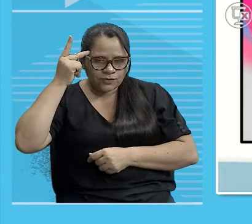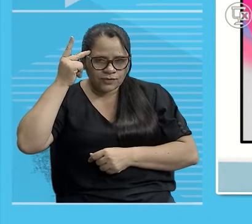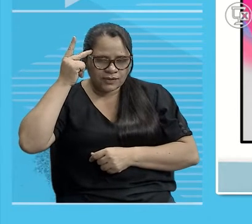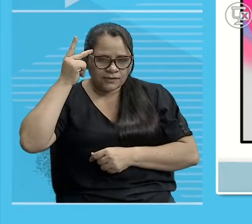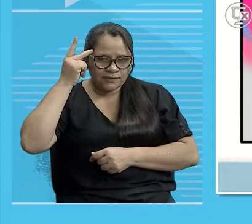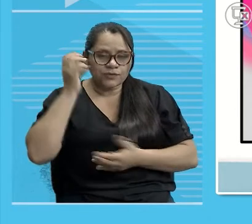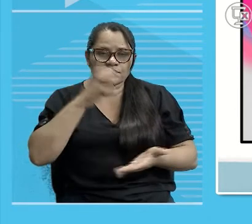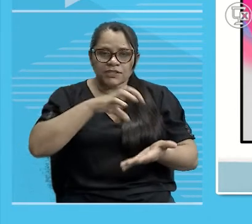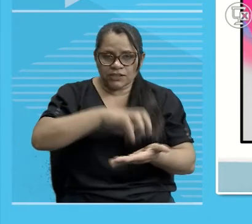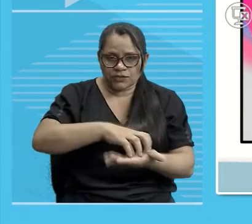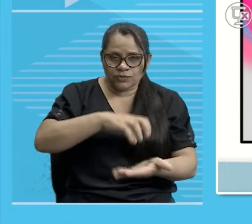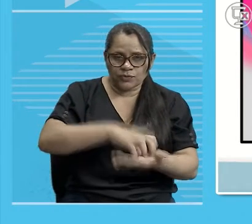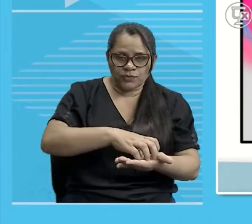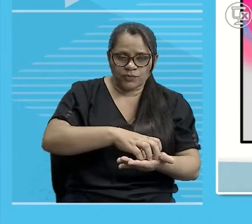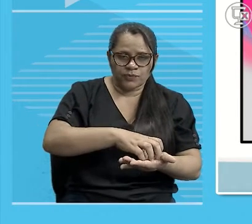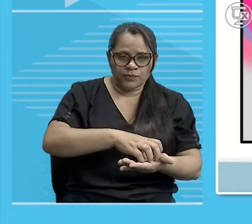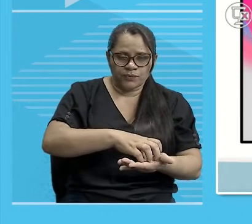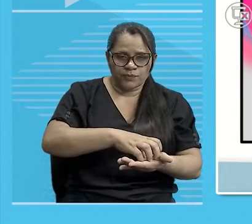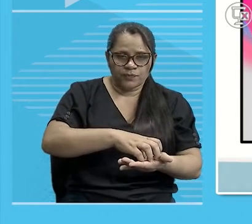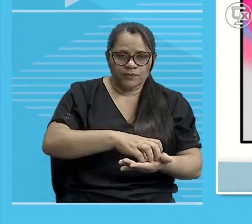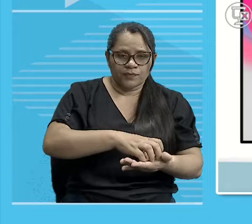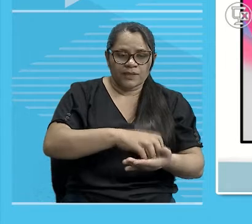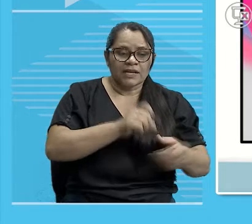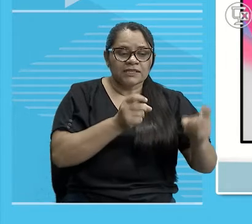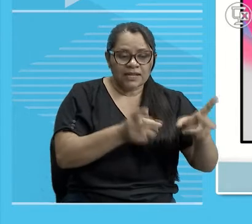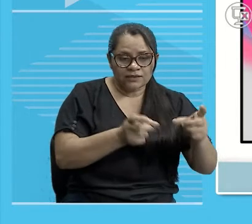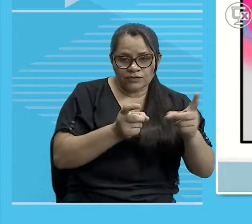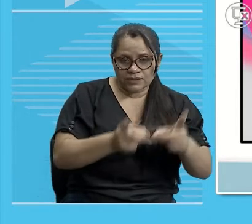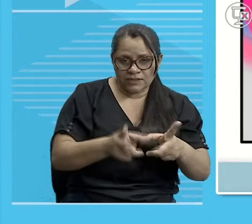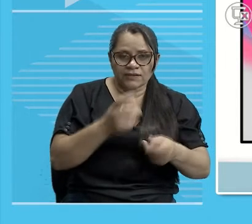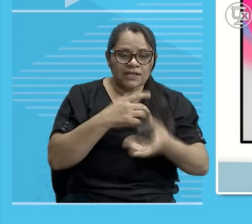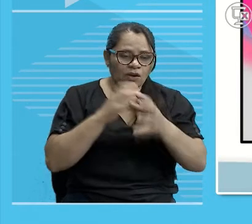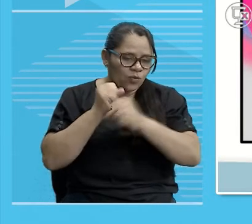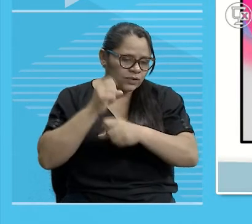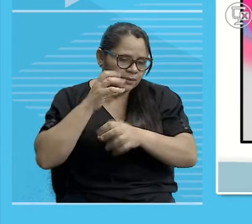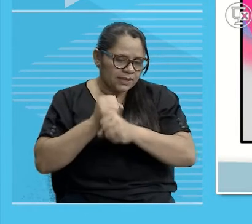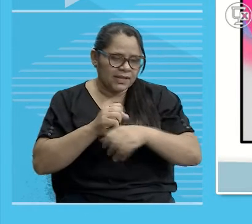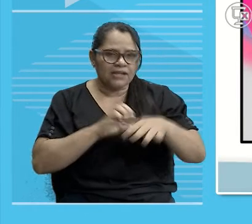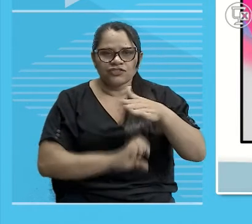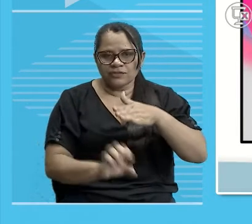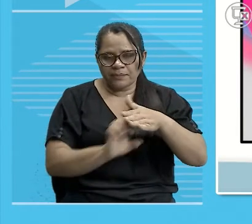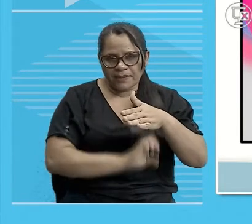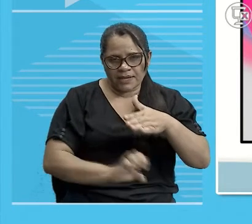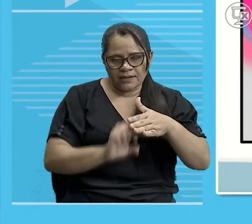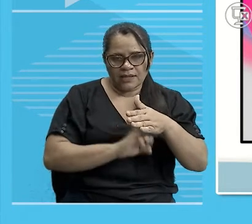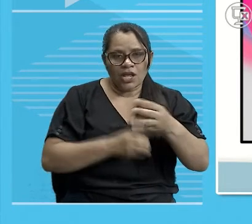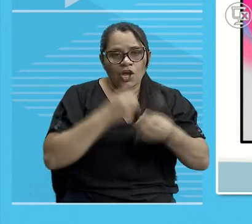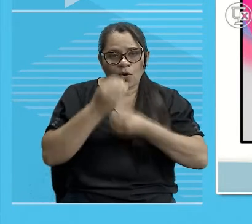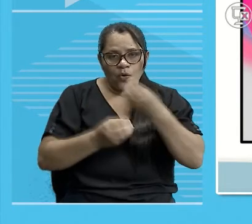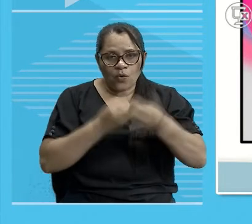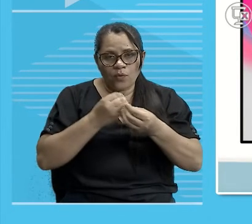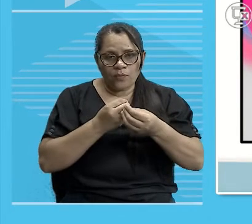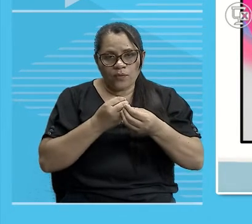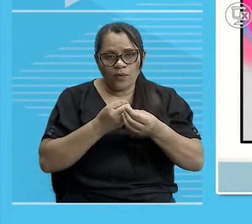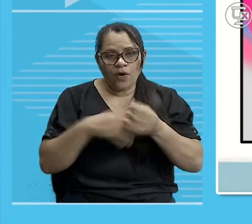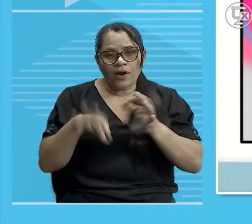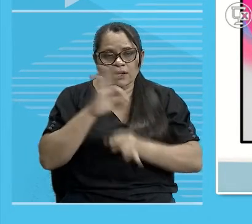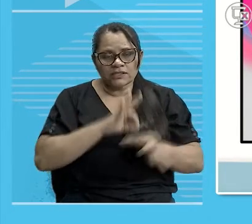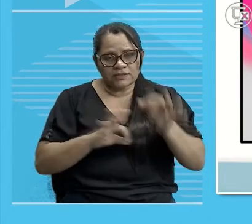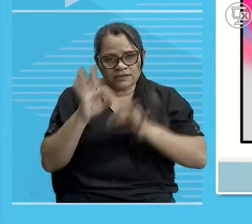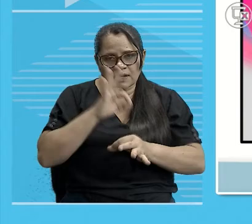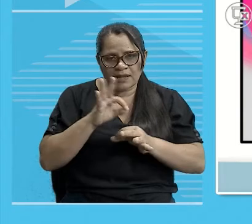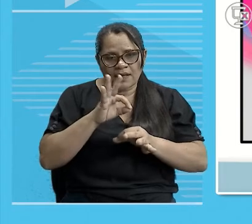que trabalham no setor da contabilidade Qual a melhor forma de lidar com as pessoas que